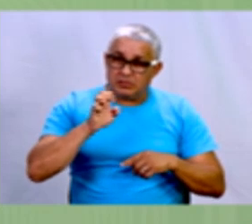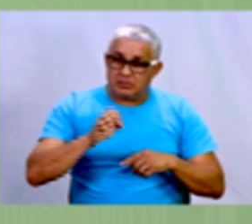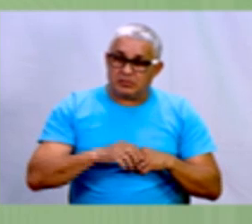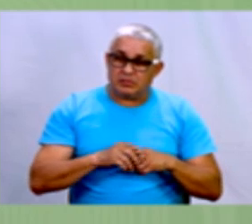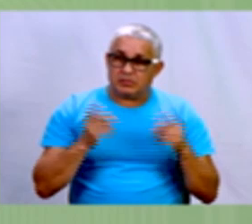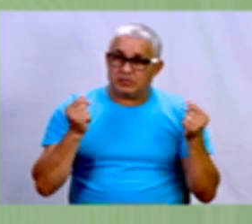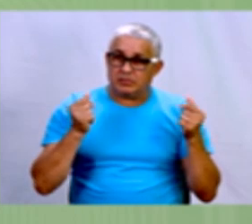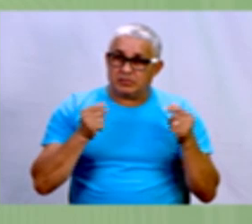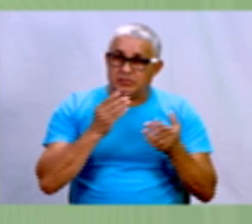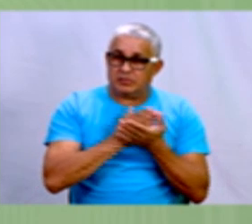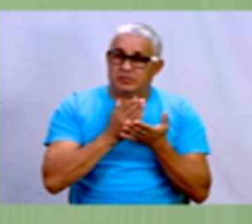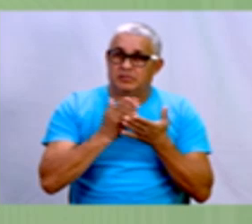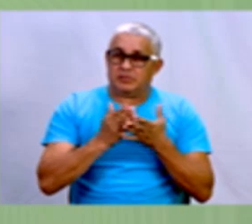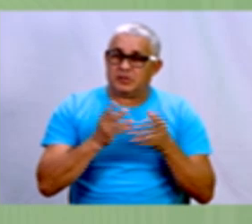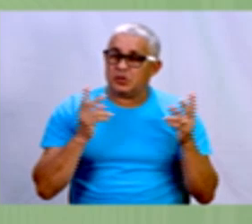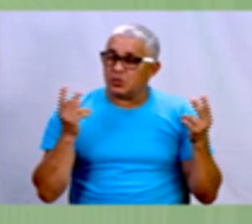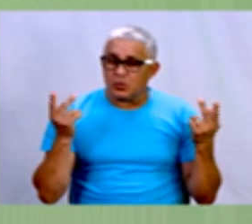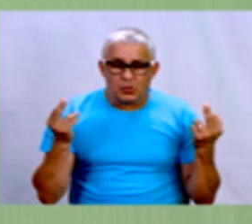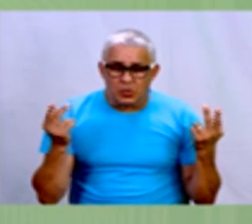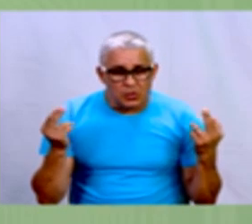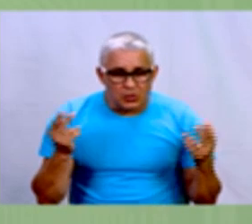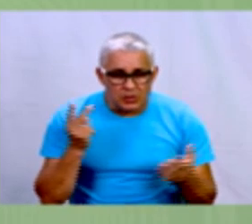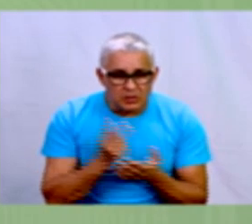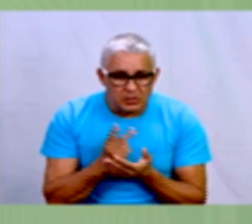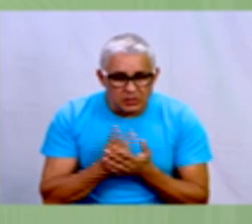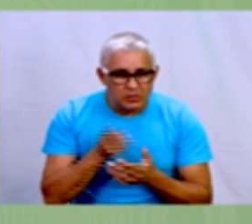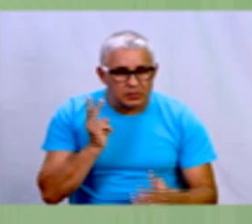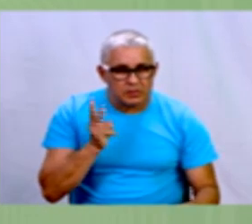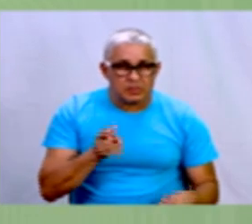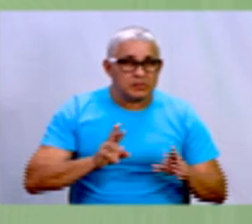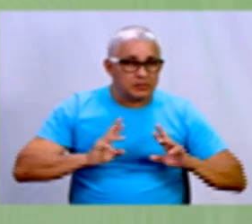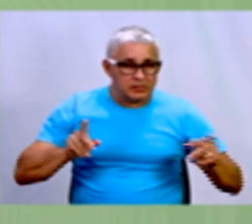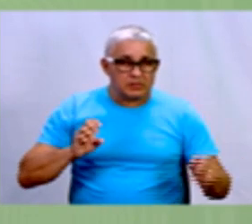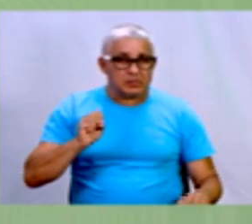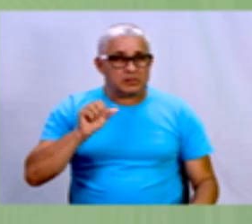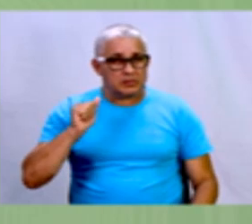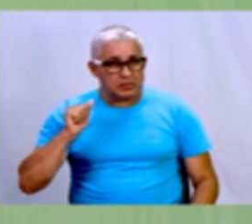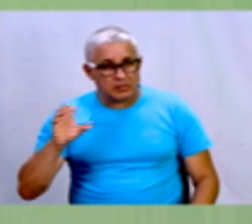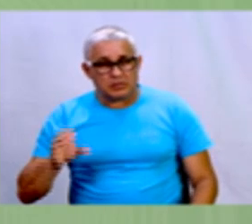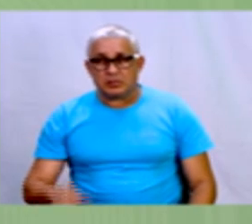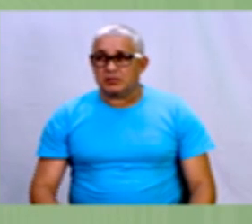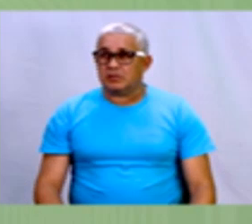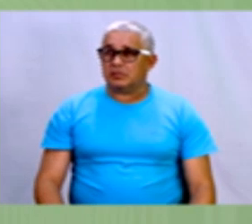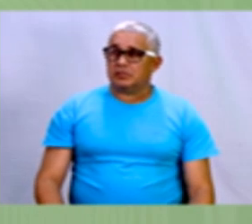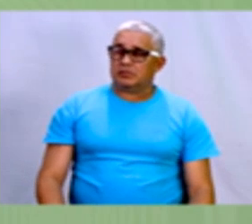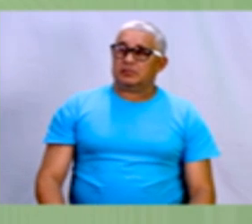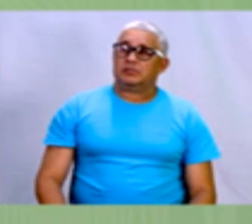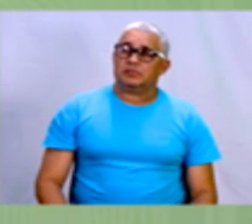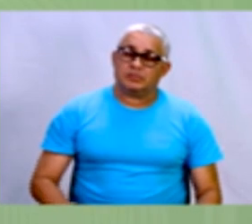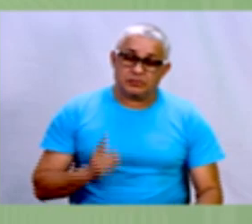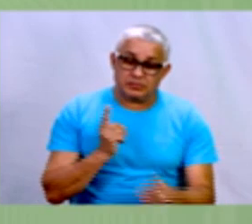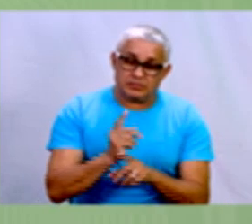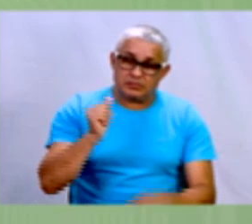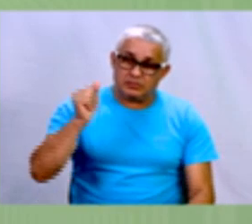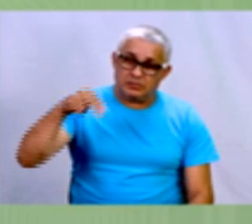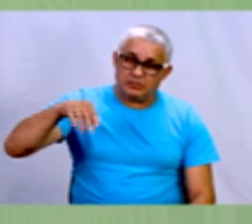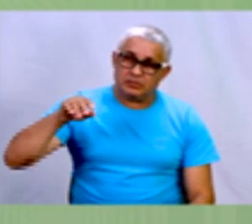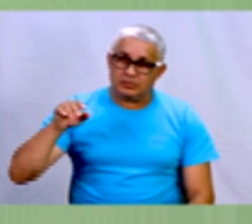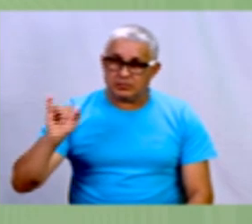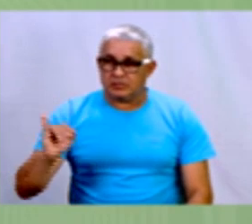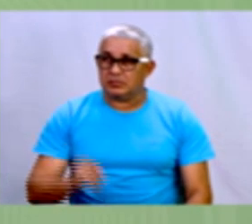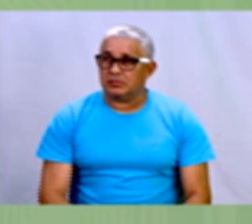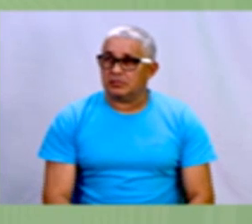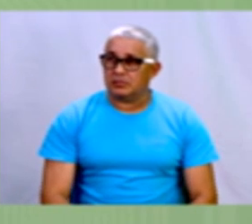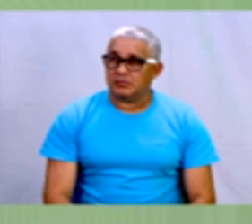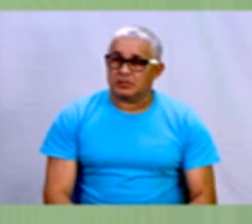das prestações são iguais, né? Que é diferente da tabela SAI. Então, vamos lá. Vamos encontrar o ANI. A minha é